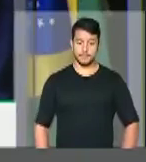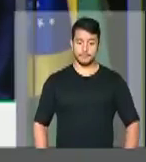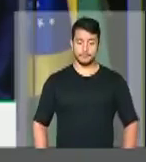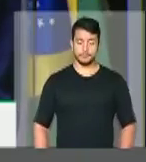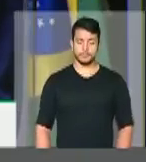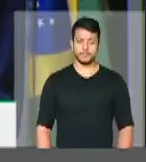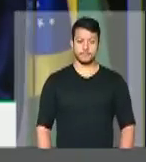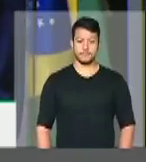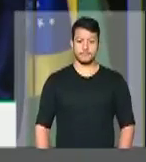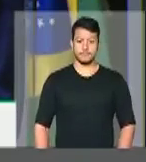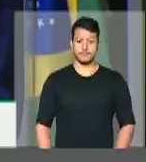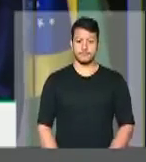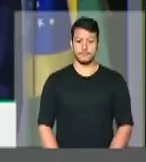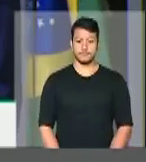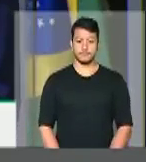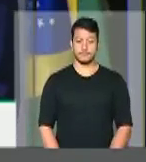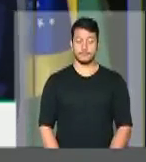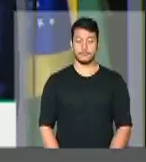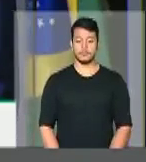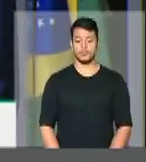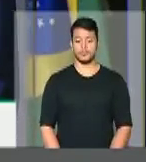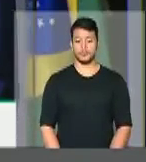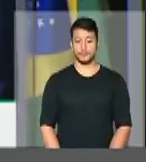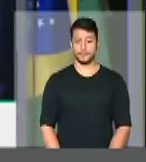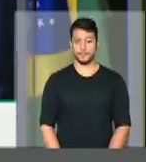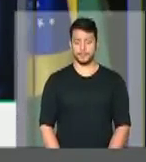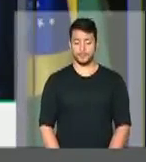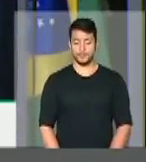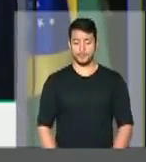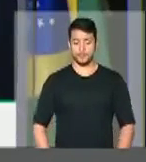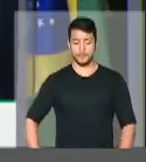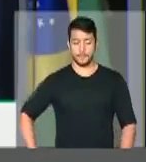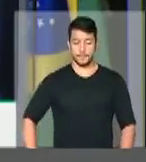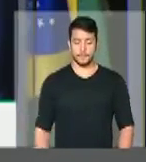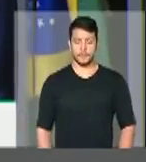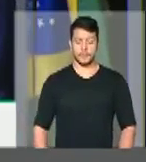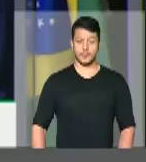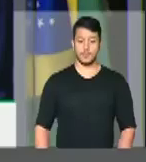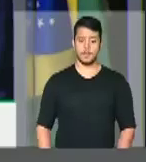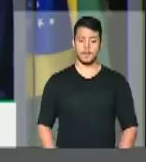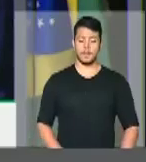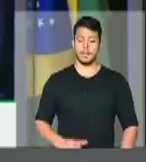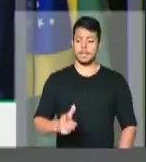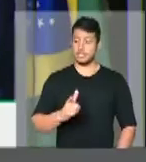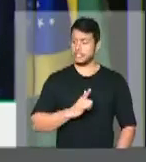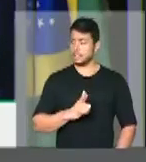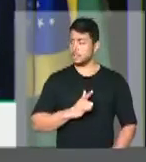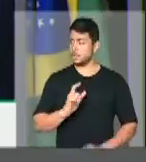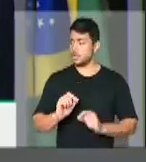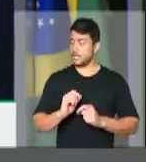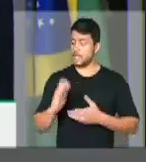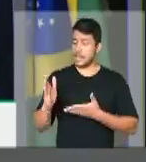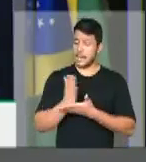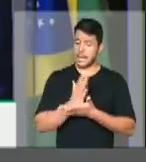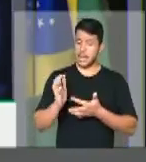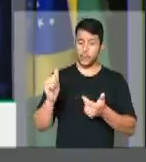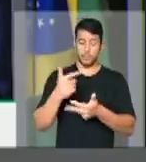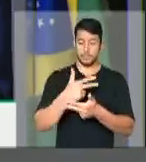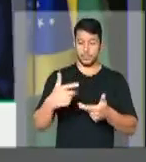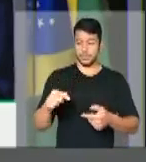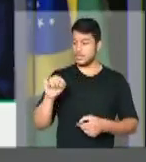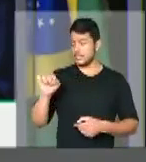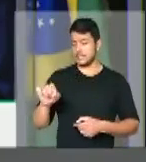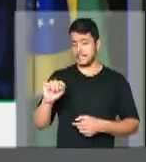um certo desconforto em algumas áreas radicais da política brasileira, sobretudo do exército brasileiro, em alguns setores de sua